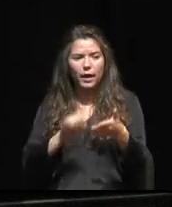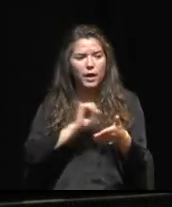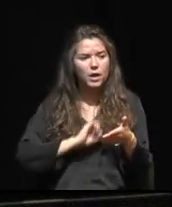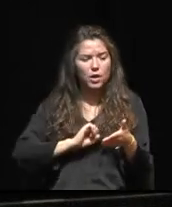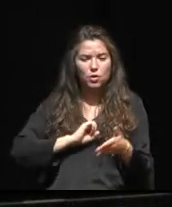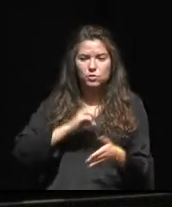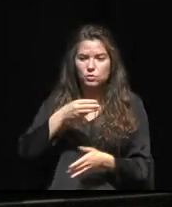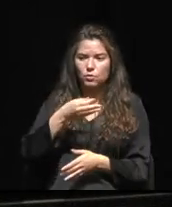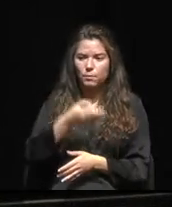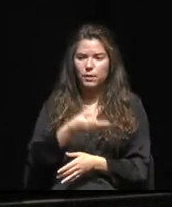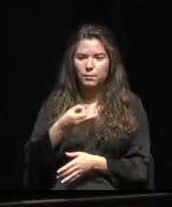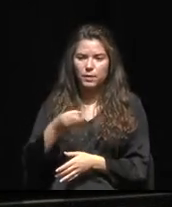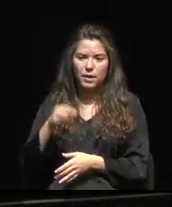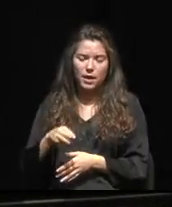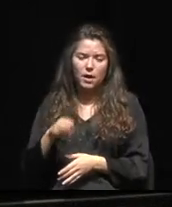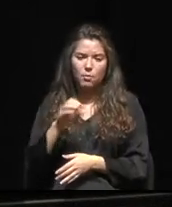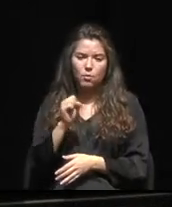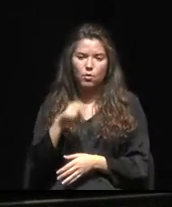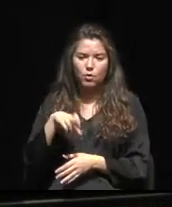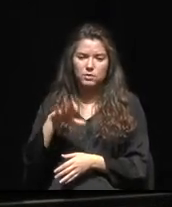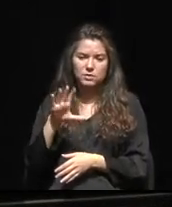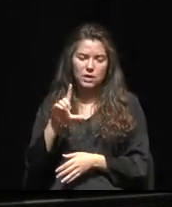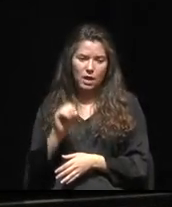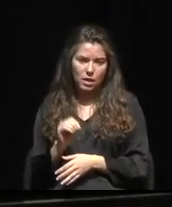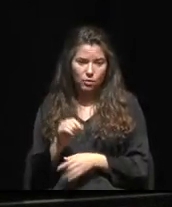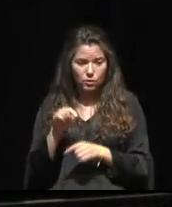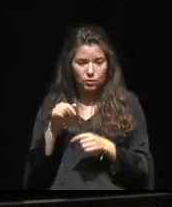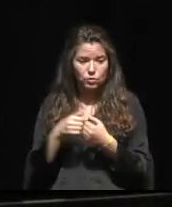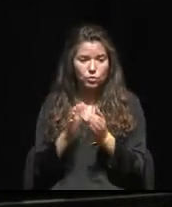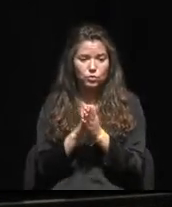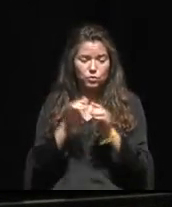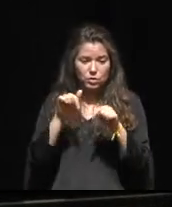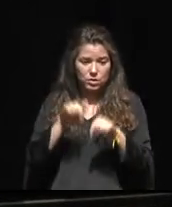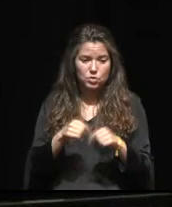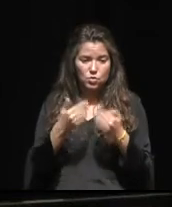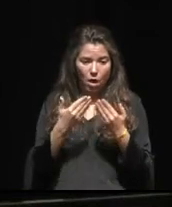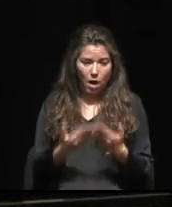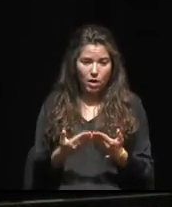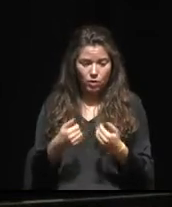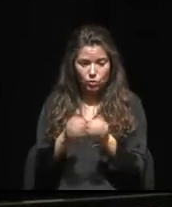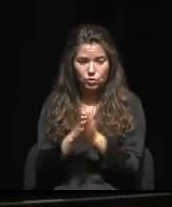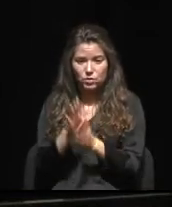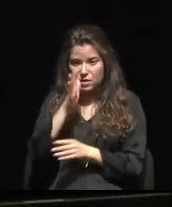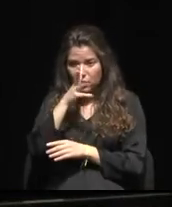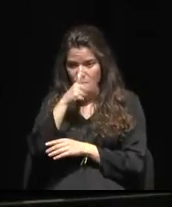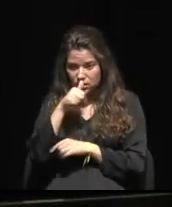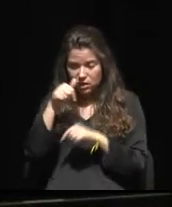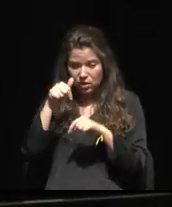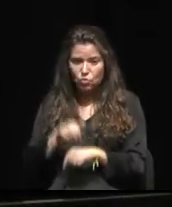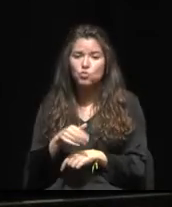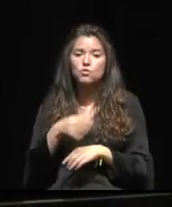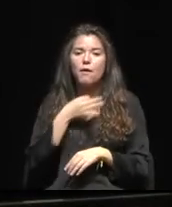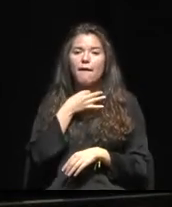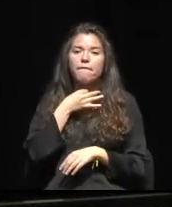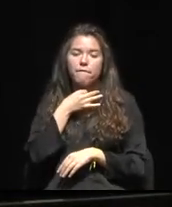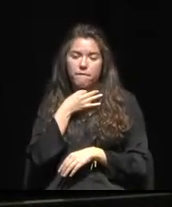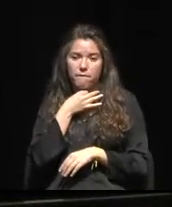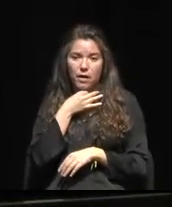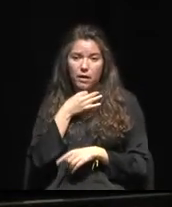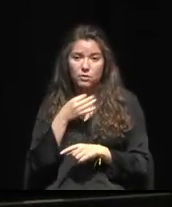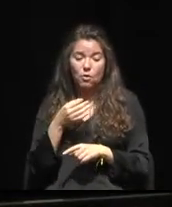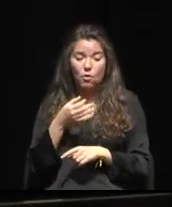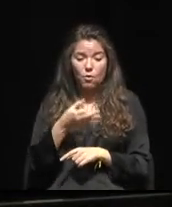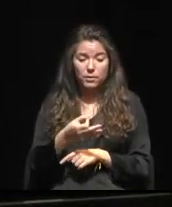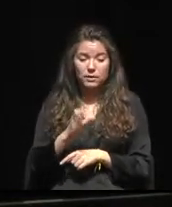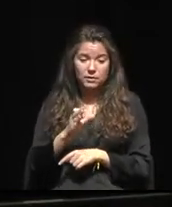PPM o Gonçalo da câmara Pereira que diz tudo isto existe tudo isto é triste e tudo isto é fado e é assim